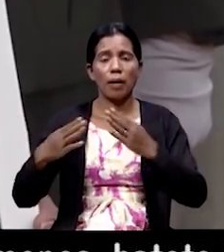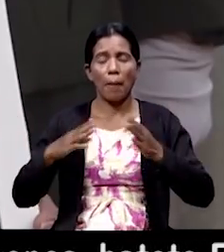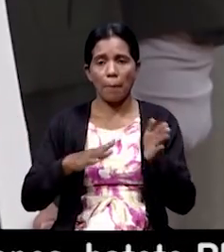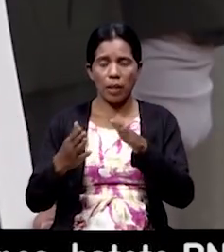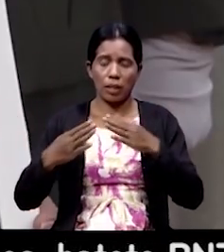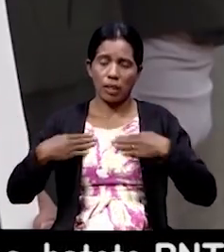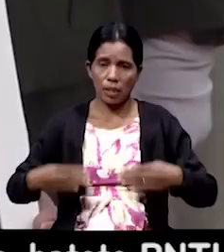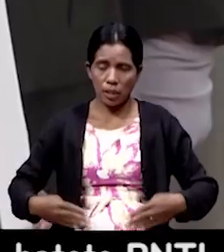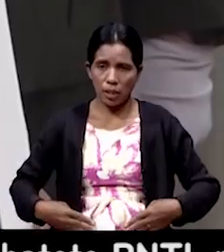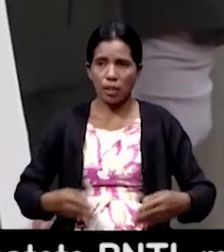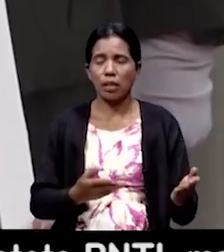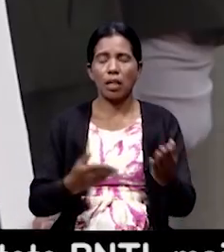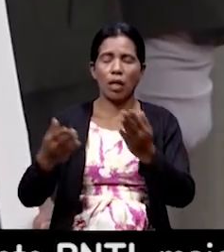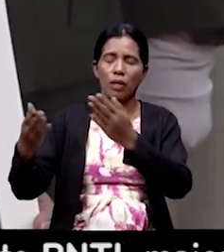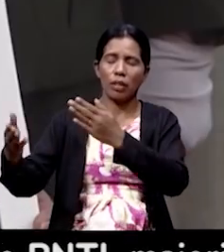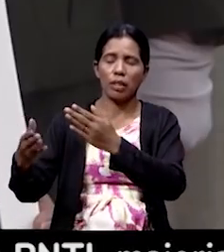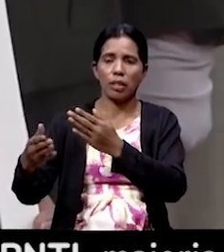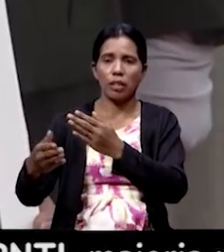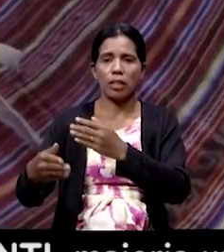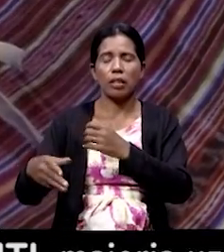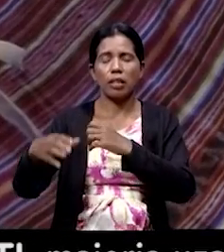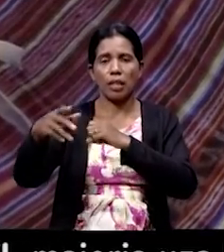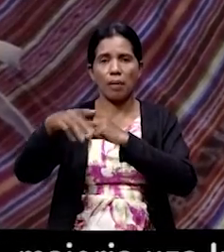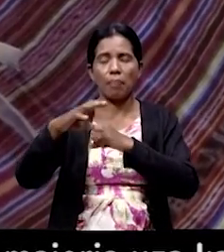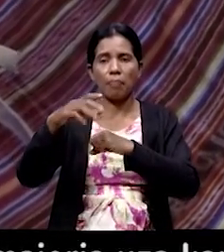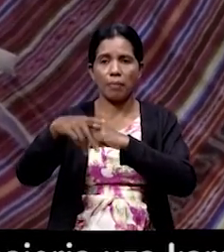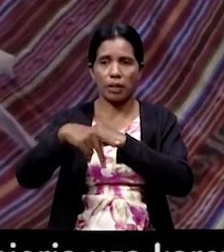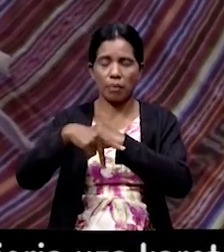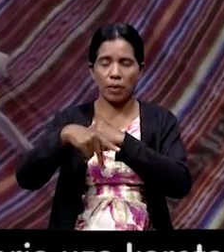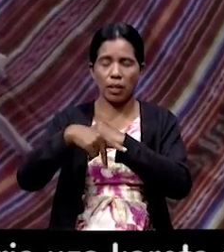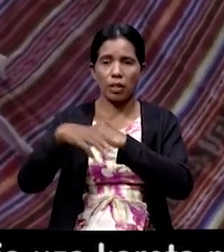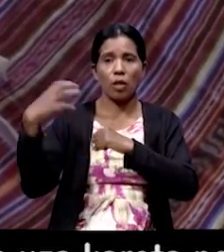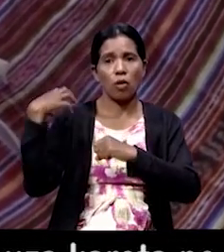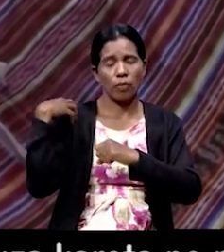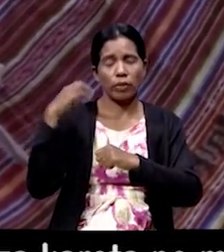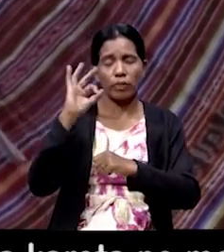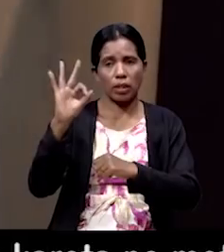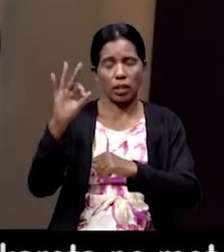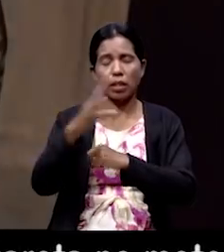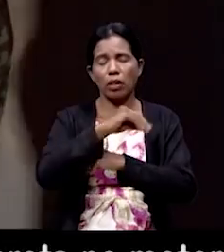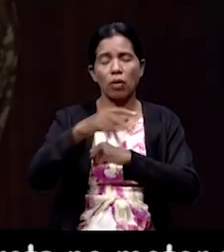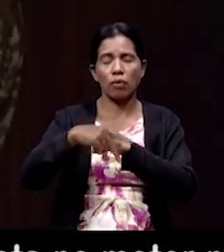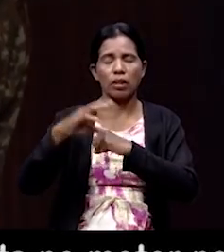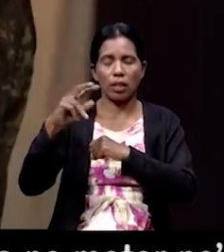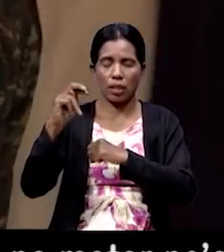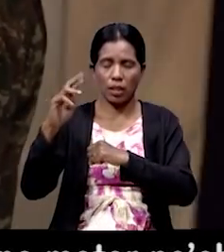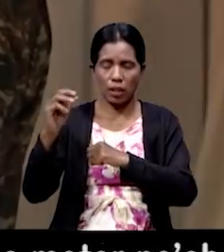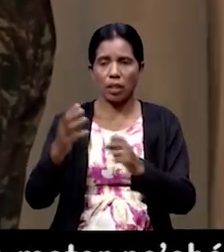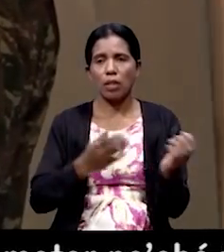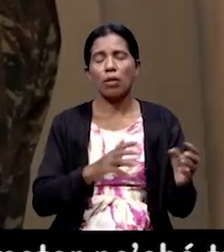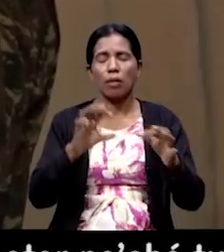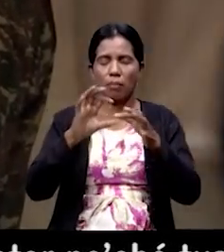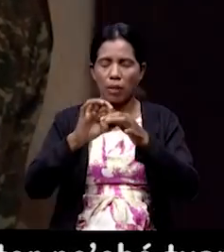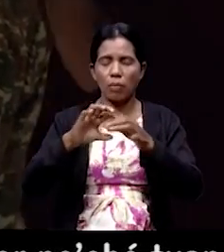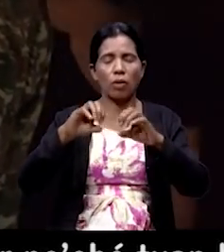ikusia Comitê Central Fretilin ba iha sede CNRT no barrai iha Museu Resistência Timor atu membro órgão soberano